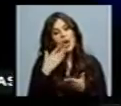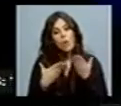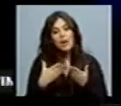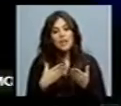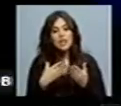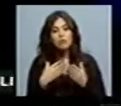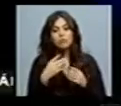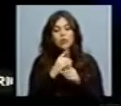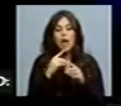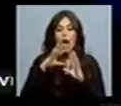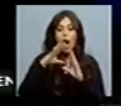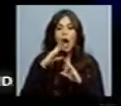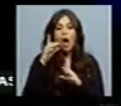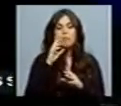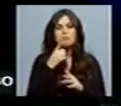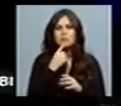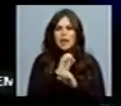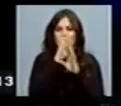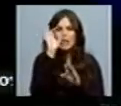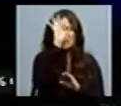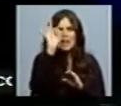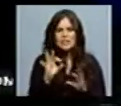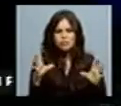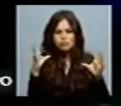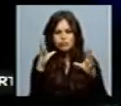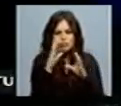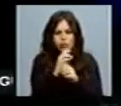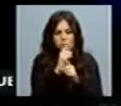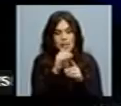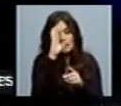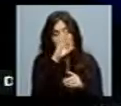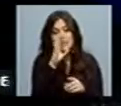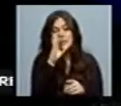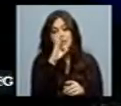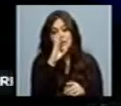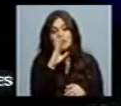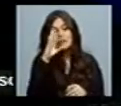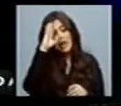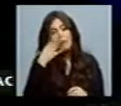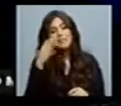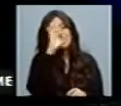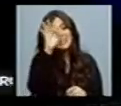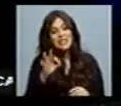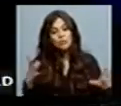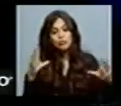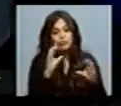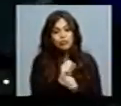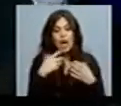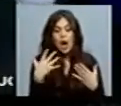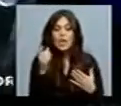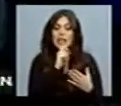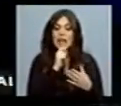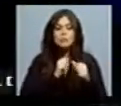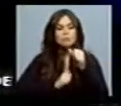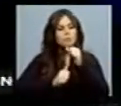importante percebermos qual é a taxa de desaparecimento da atmosfera, porque sabendo a taxa do desaparecimento atual, nós conseguimos fazer uma